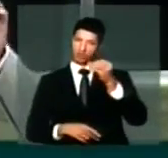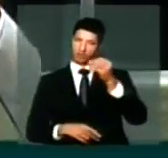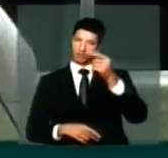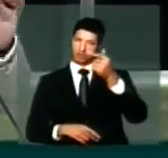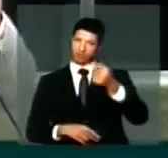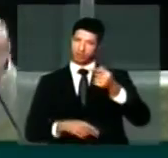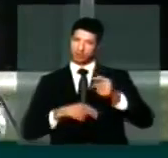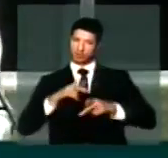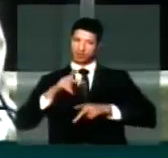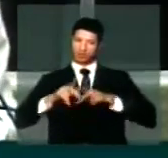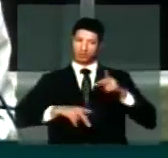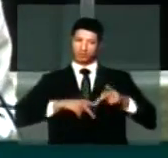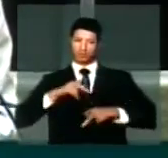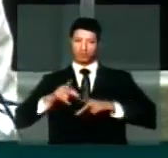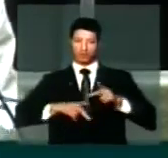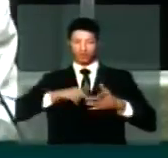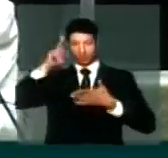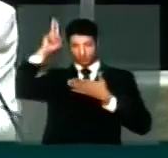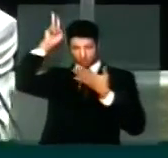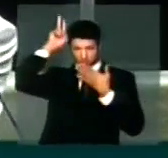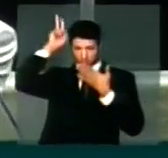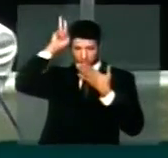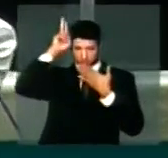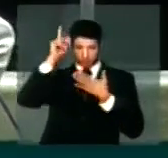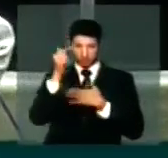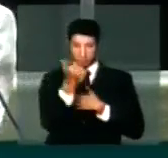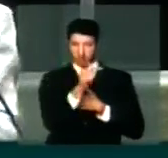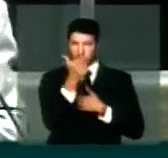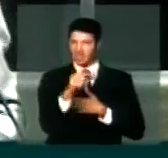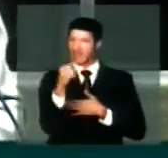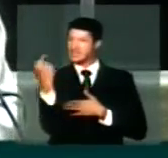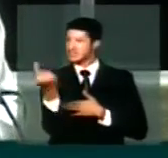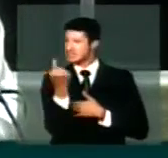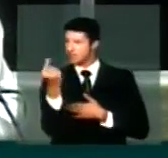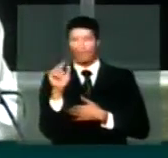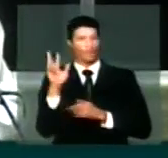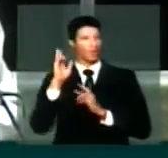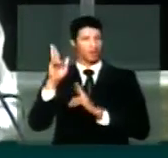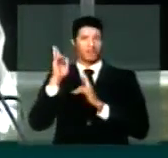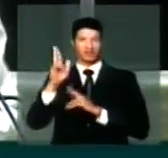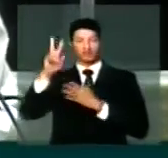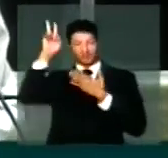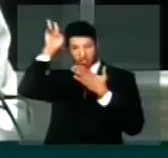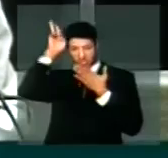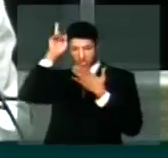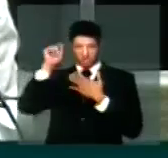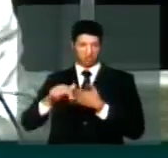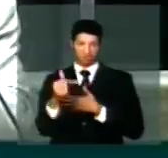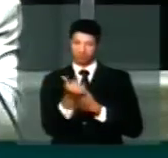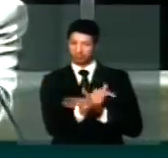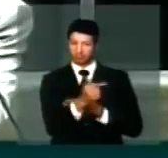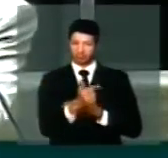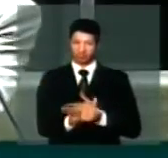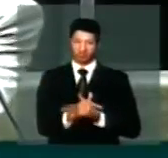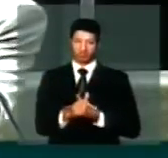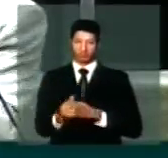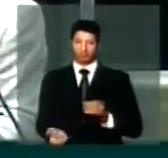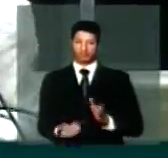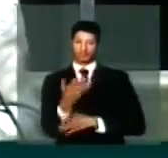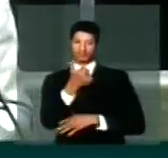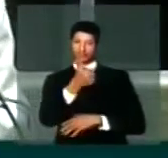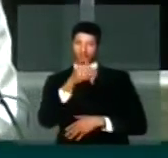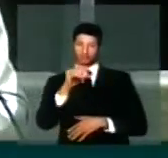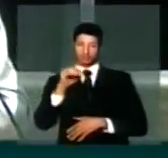307 povos indígenas, e, no entanto, não há um representante indígena aqui. Estima-se